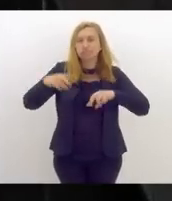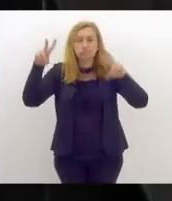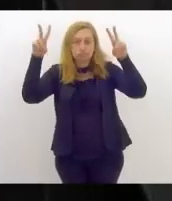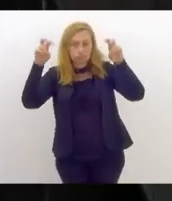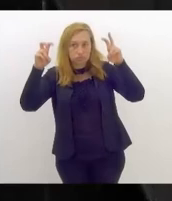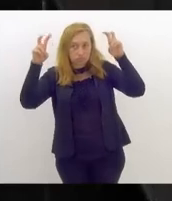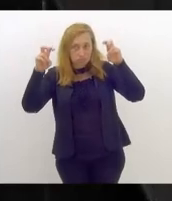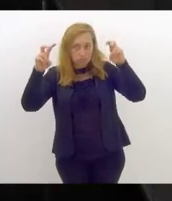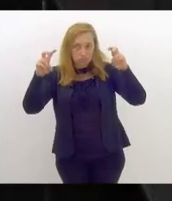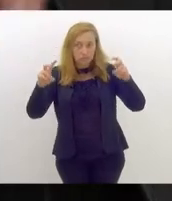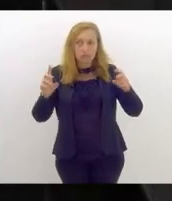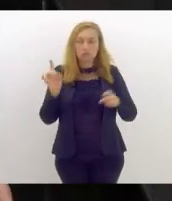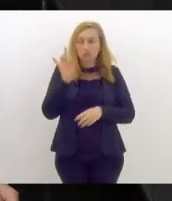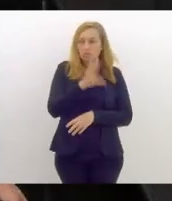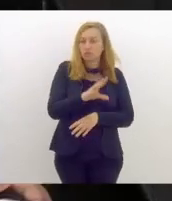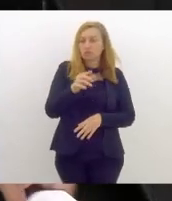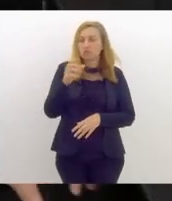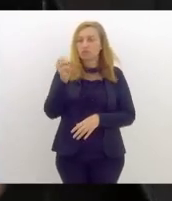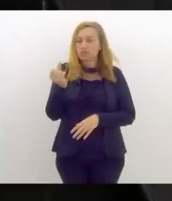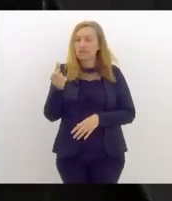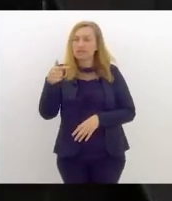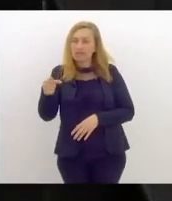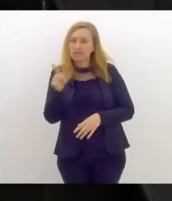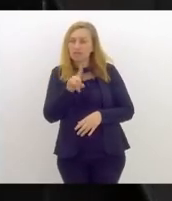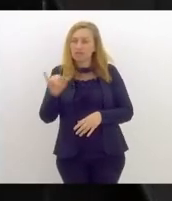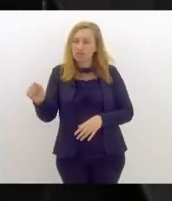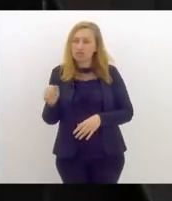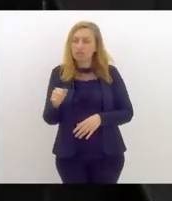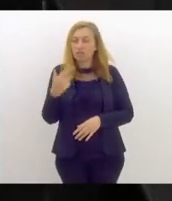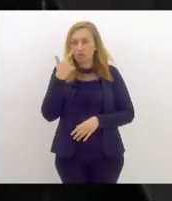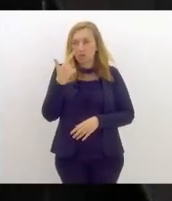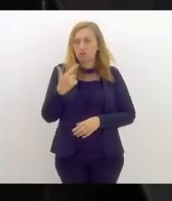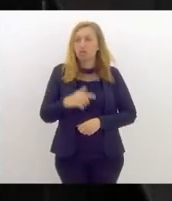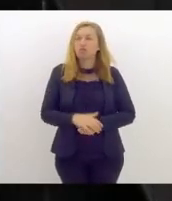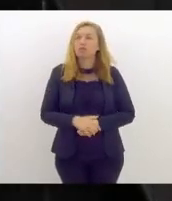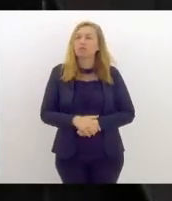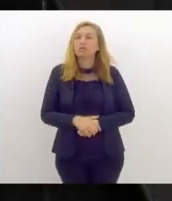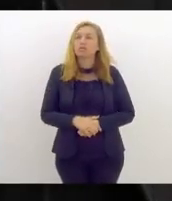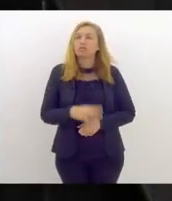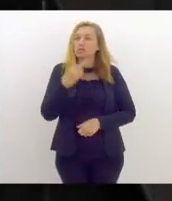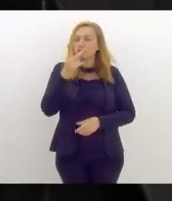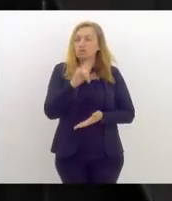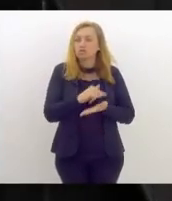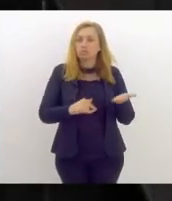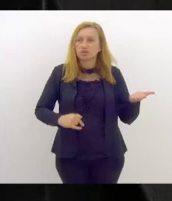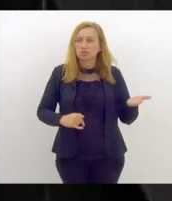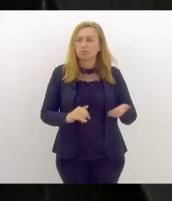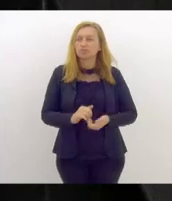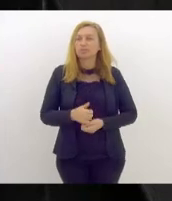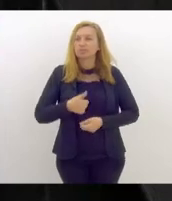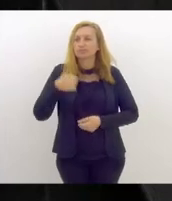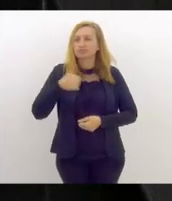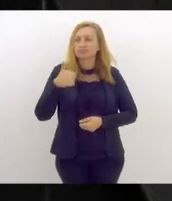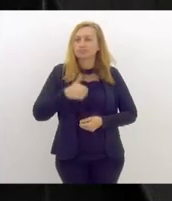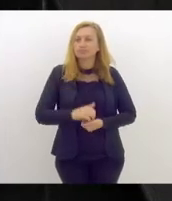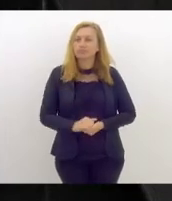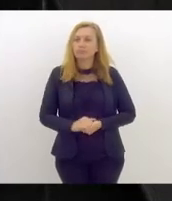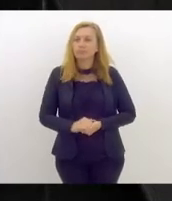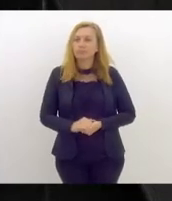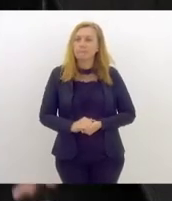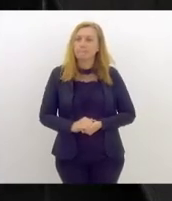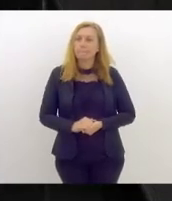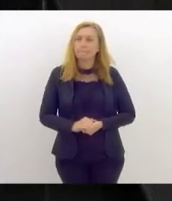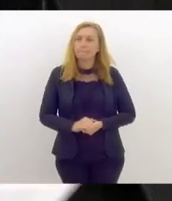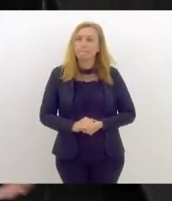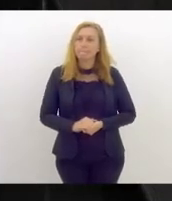tema nos últimos seis sete dias eu destaco dois documentos primeiro destaque um documento